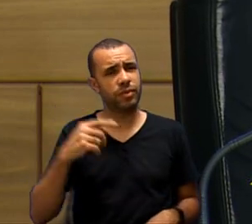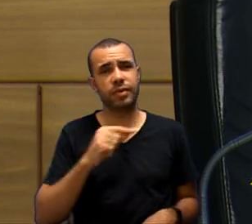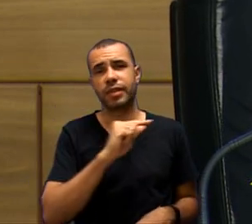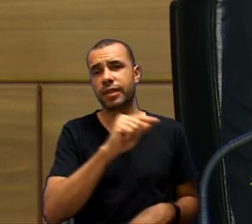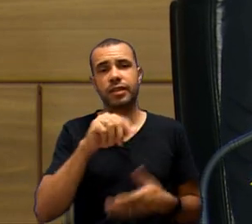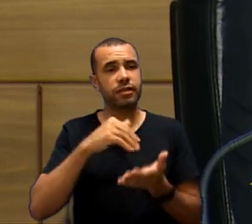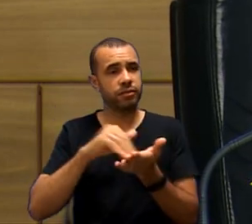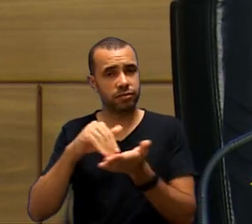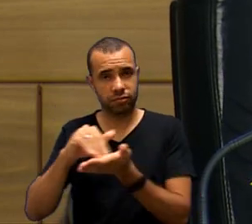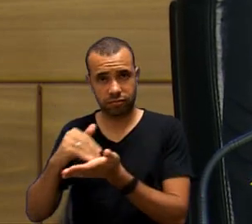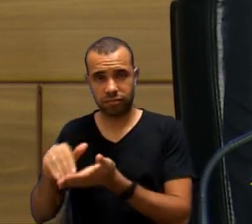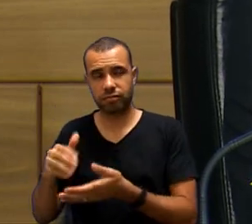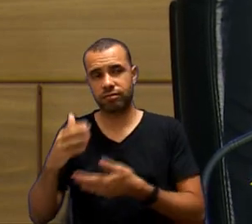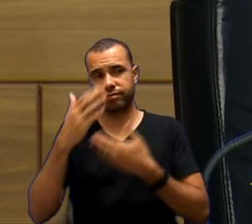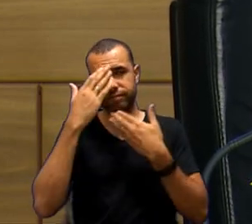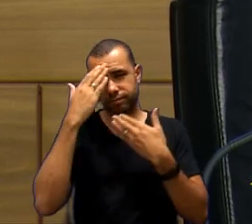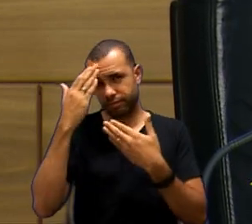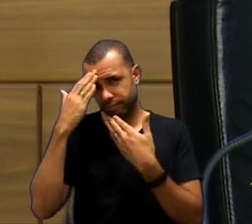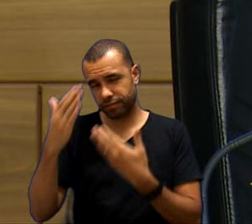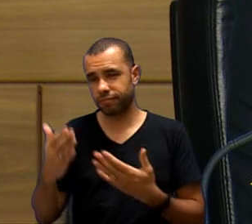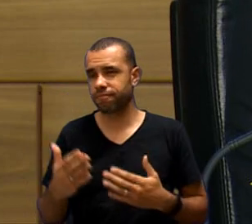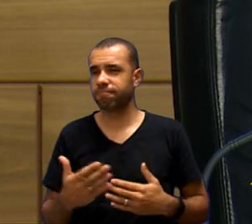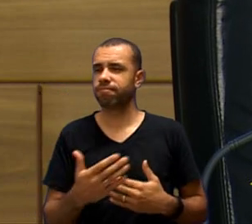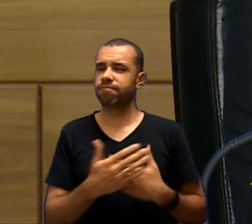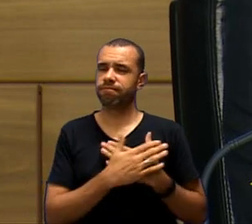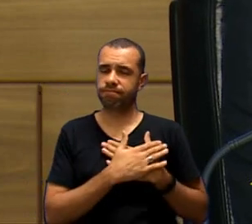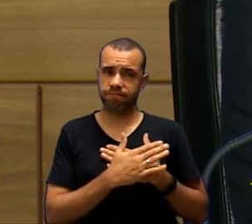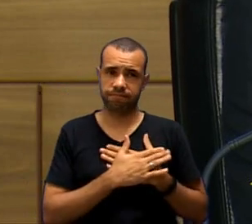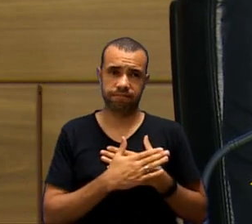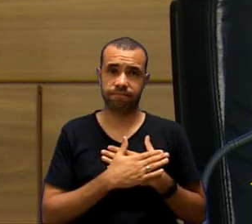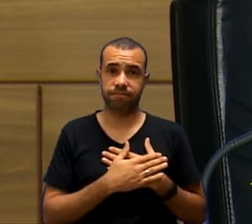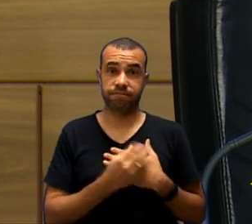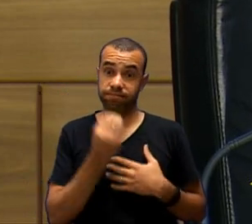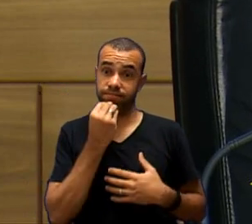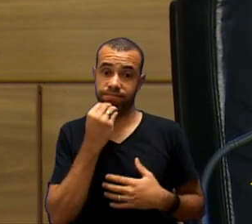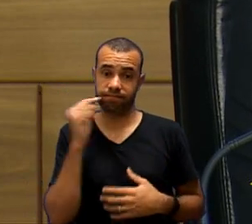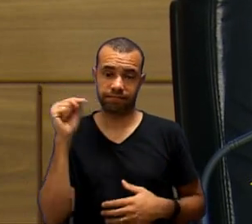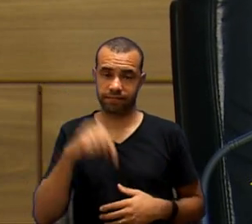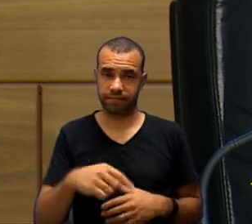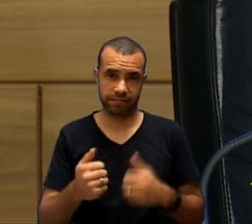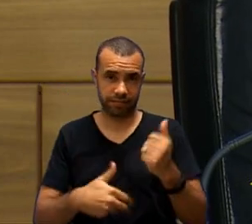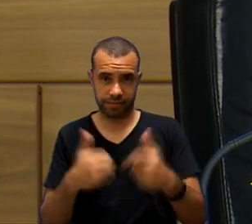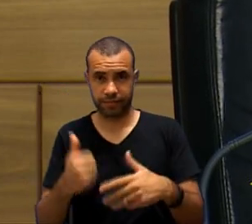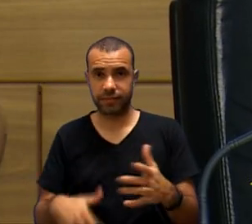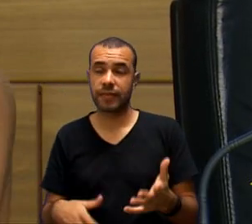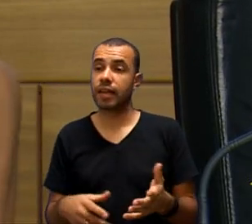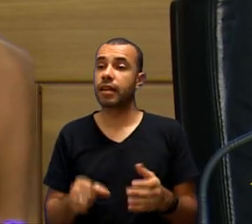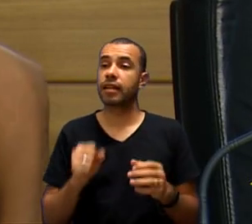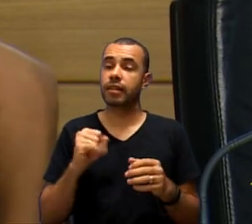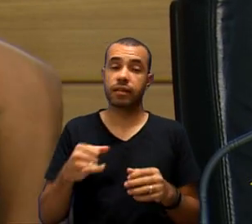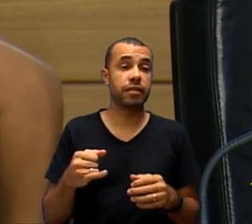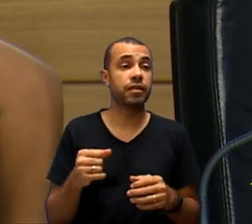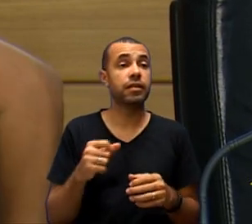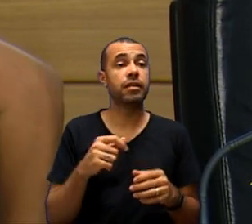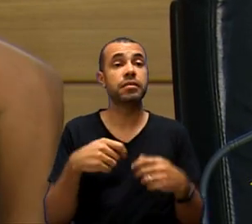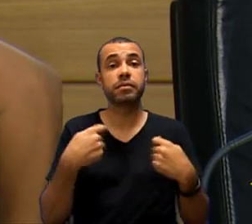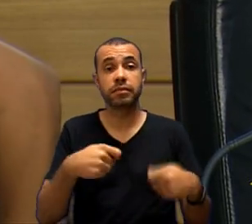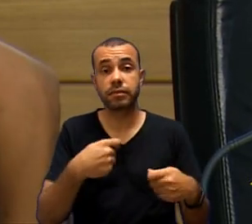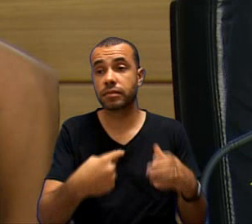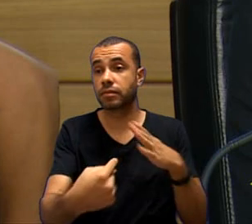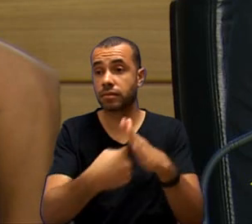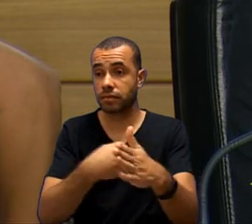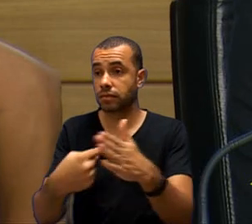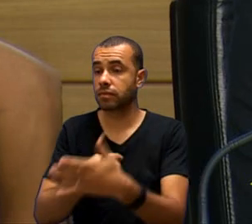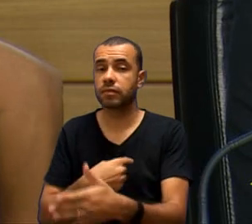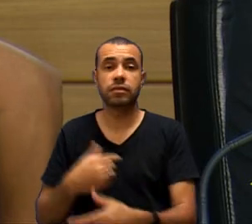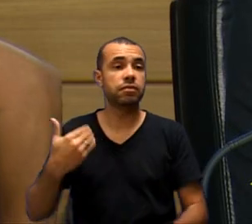secretários, agradecer pela oportunidade e nos colocarmos à disposição para eventuais esclarecimentos posterior